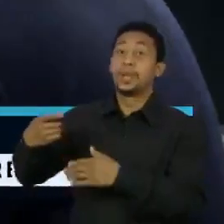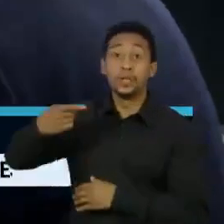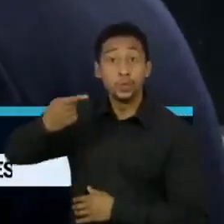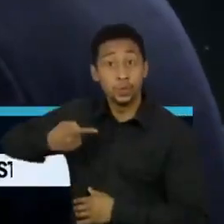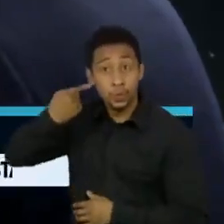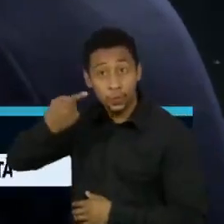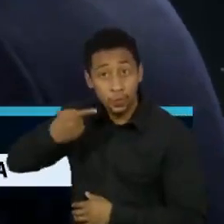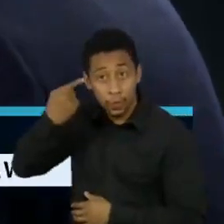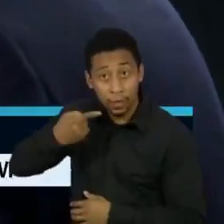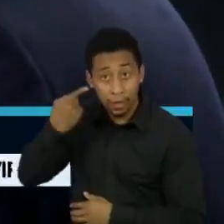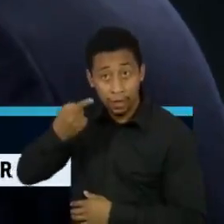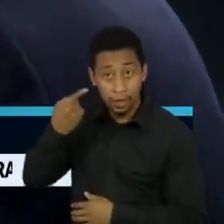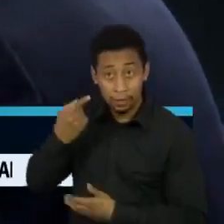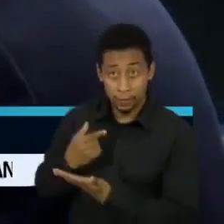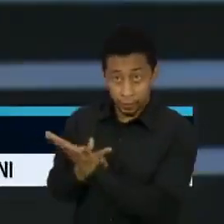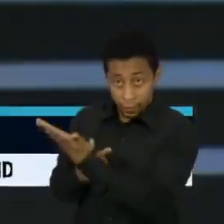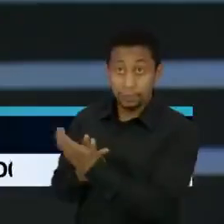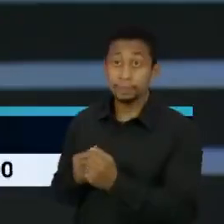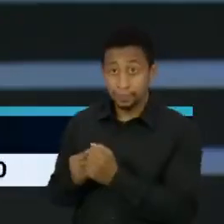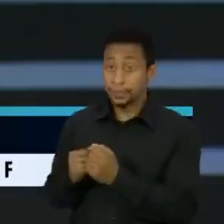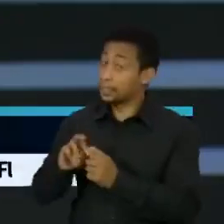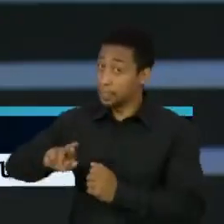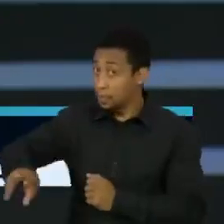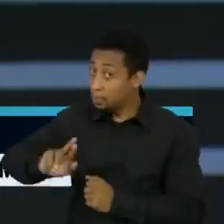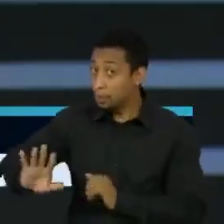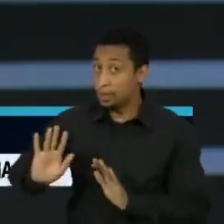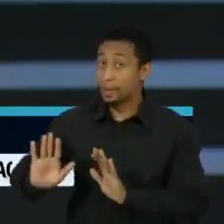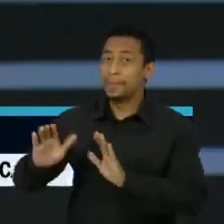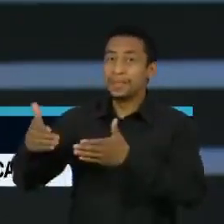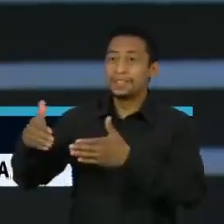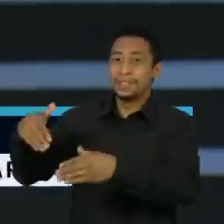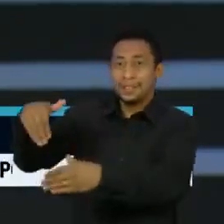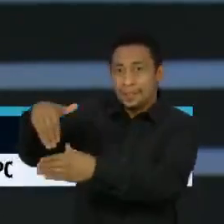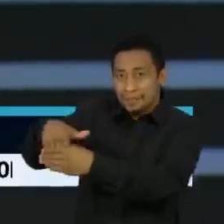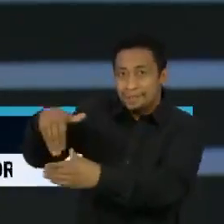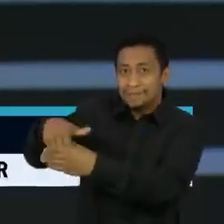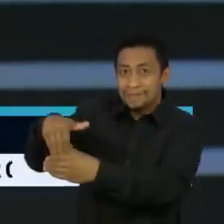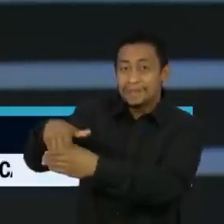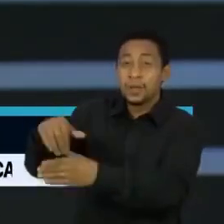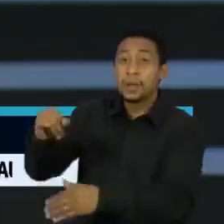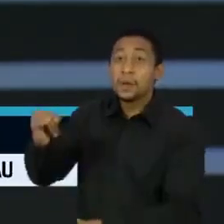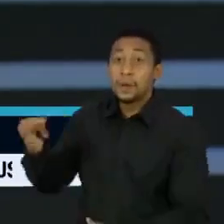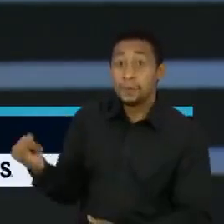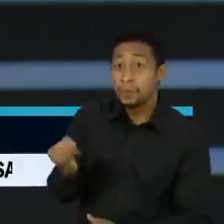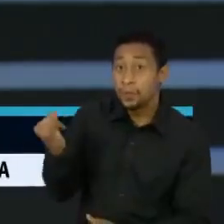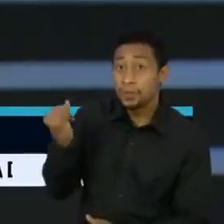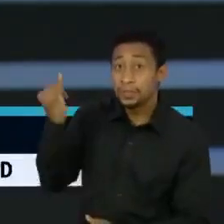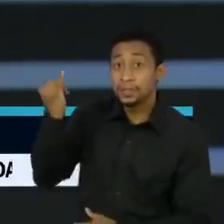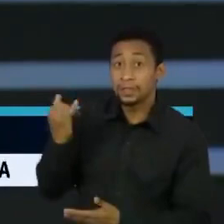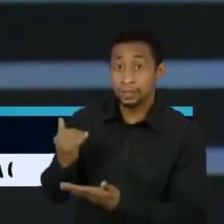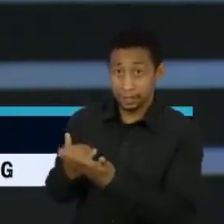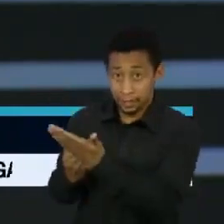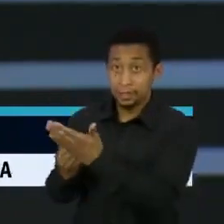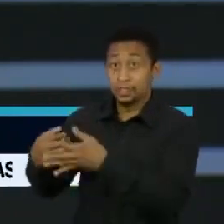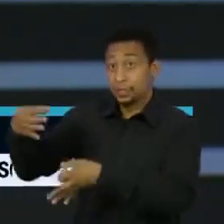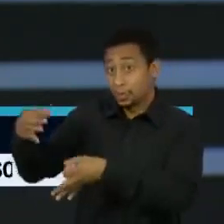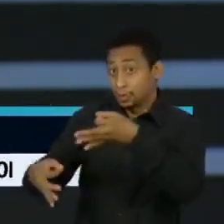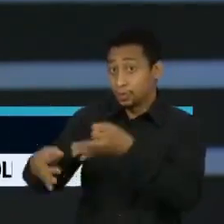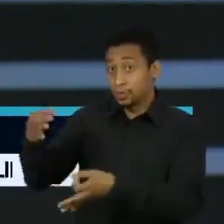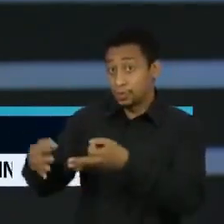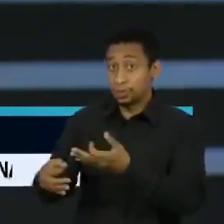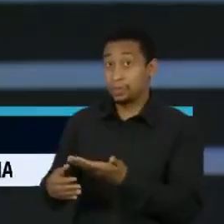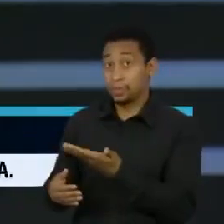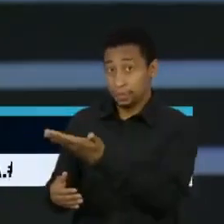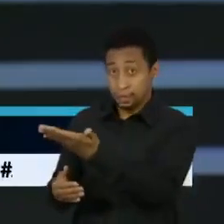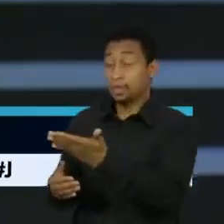advogado e é porque ele não é possível uma comissão que a mais importante do Senado Federal que a começou de condições justiça